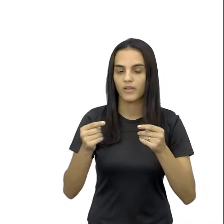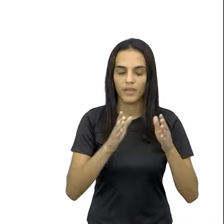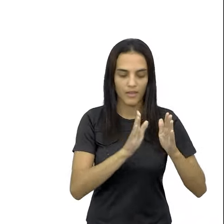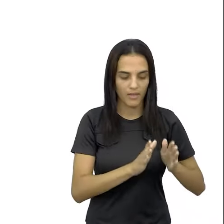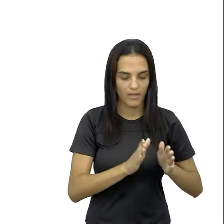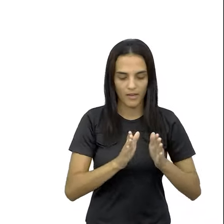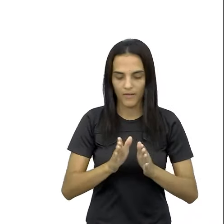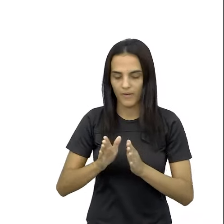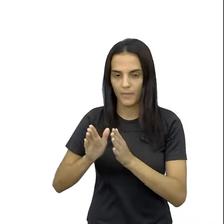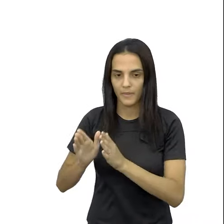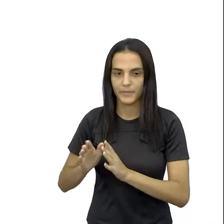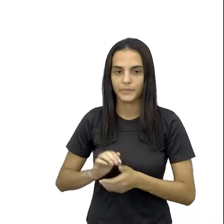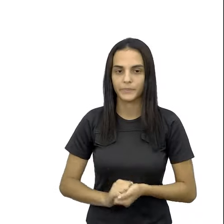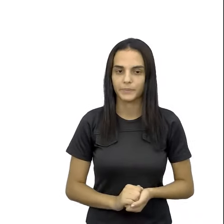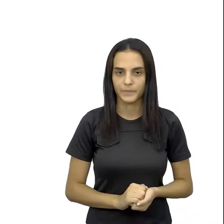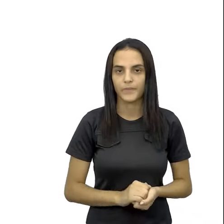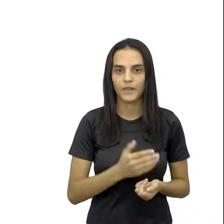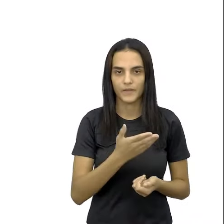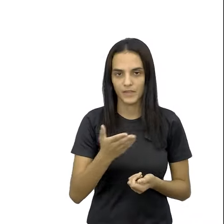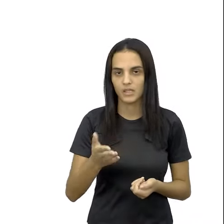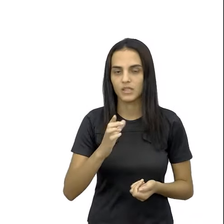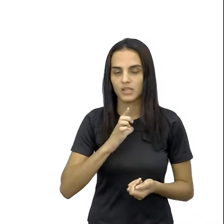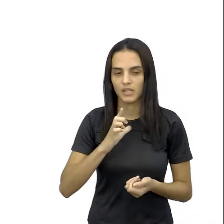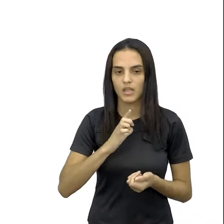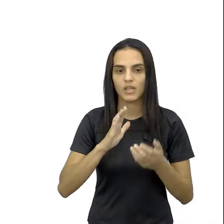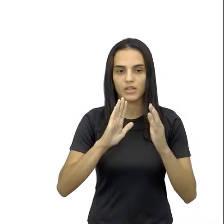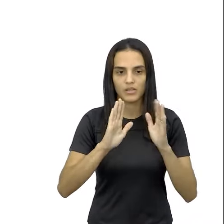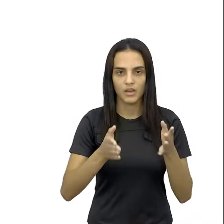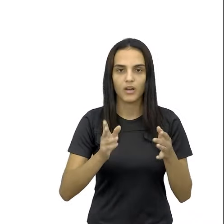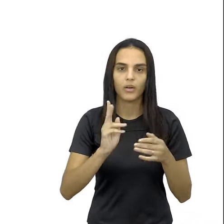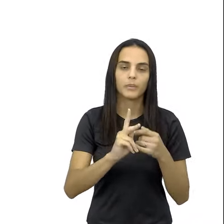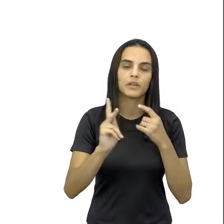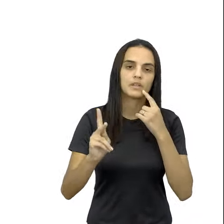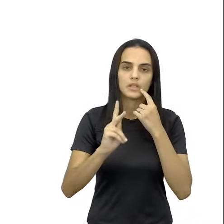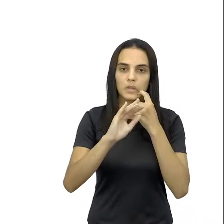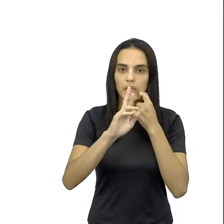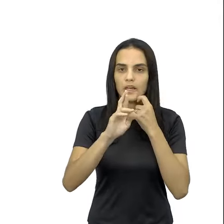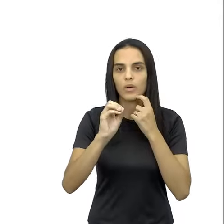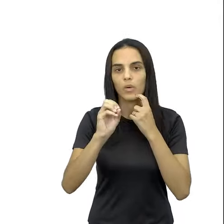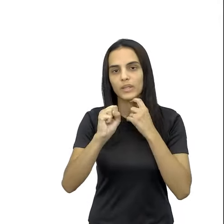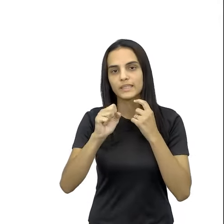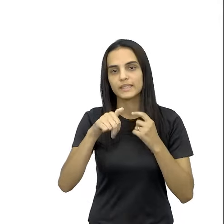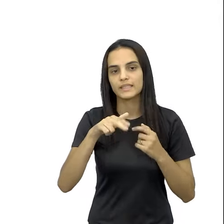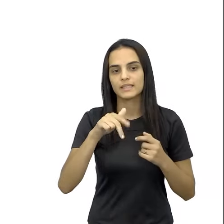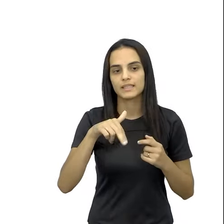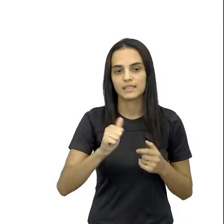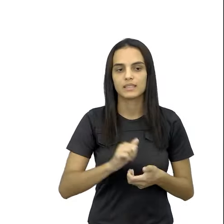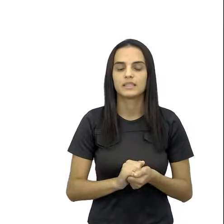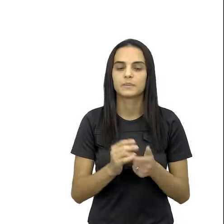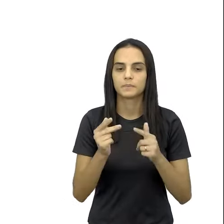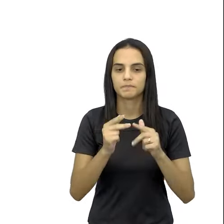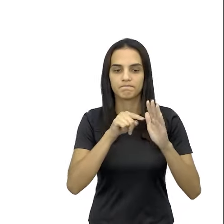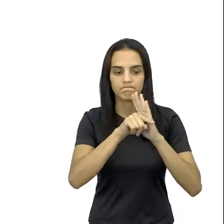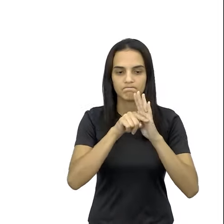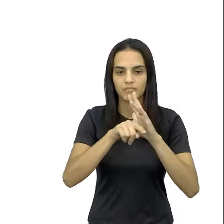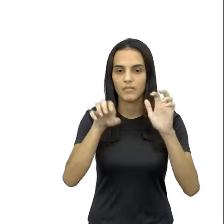discutidas na formação de etapa que vocês tiveram com a professora Rosana, explorar a